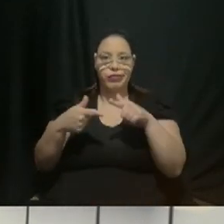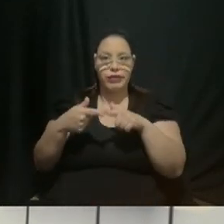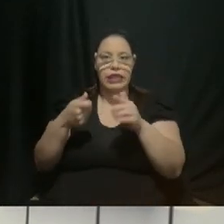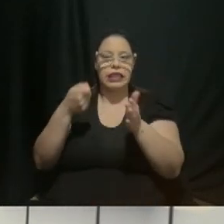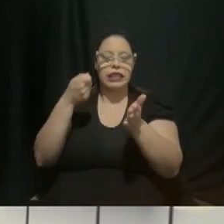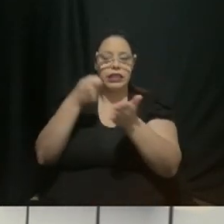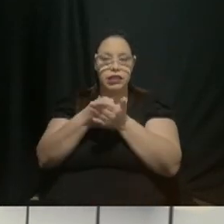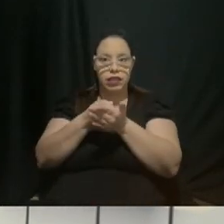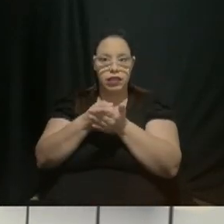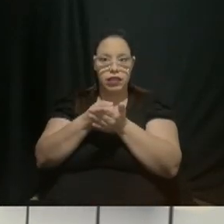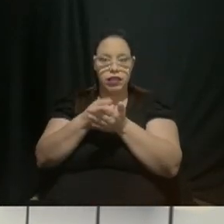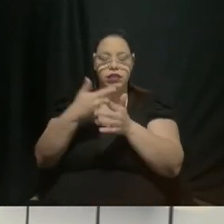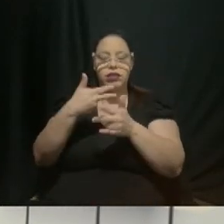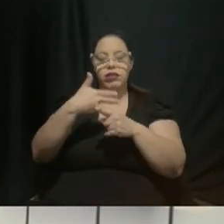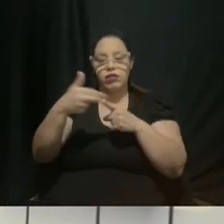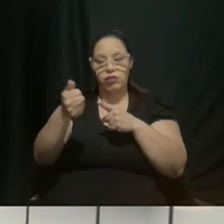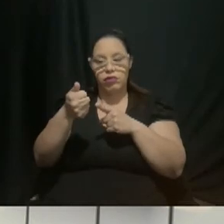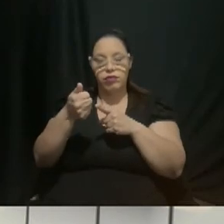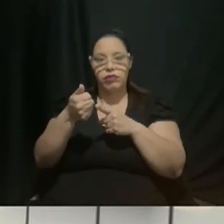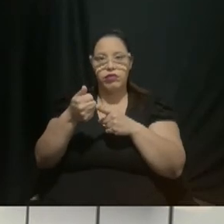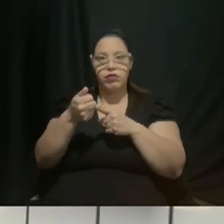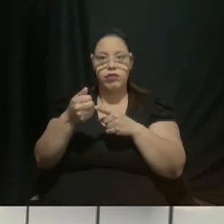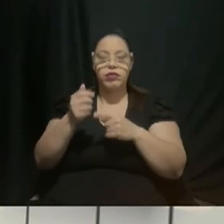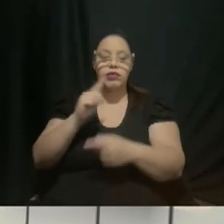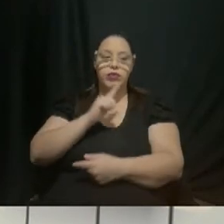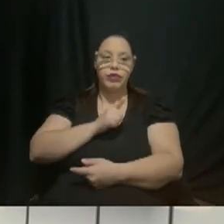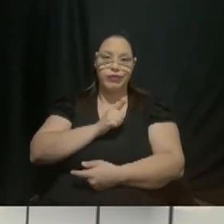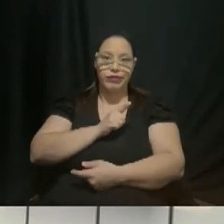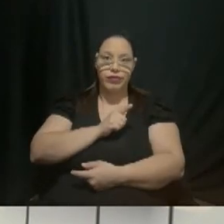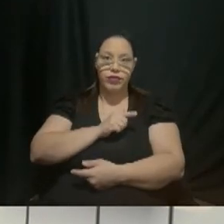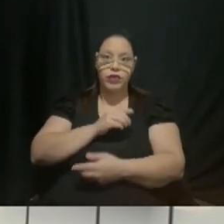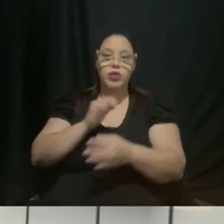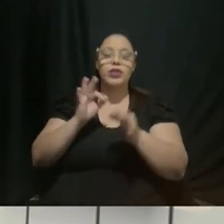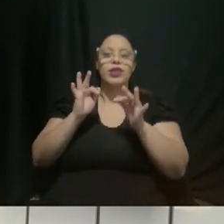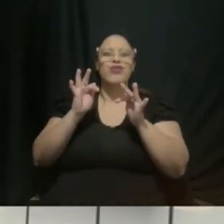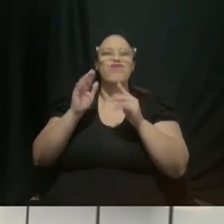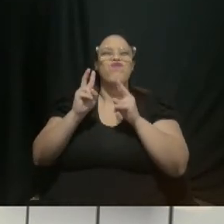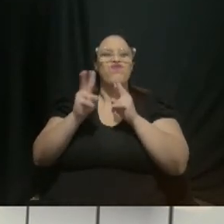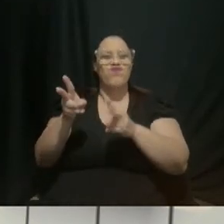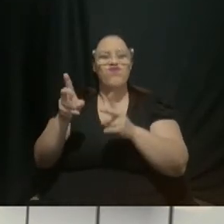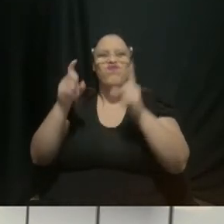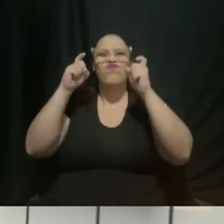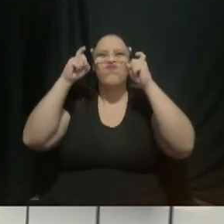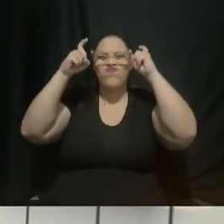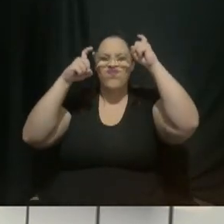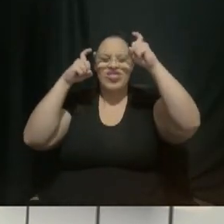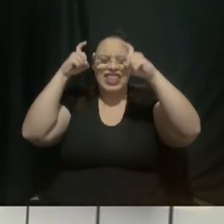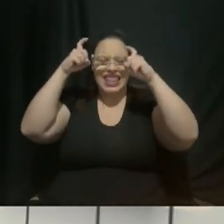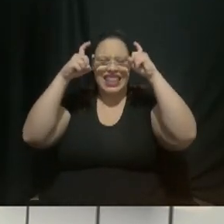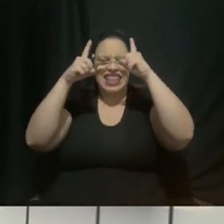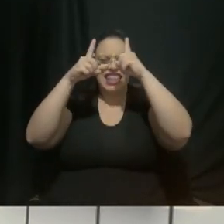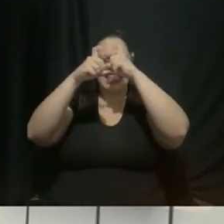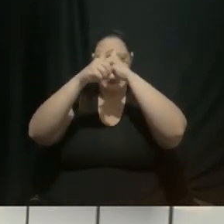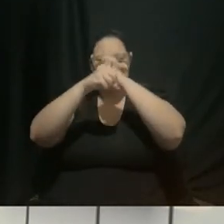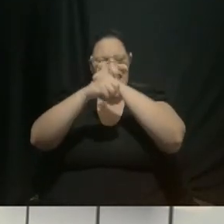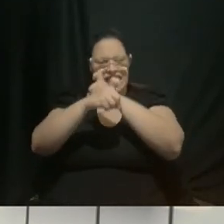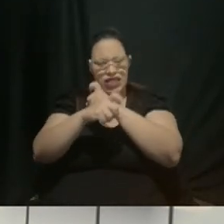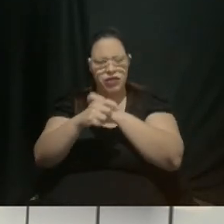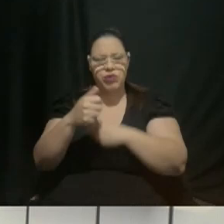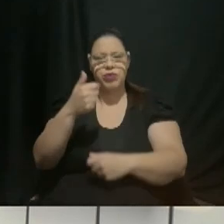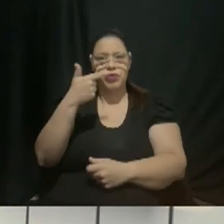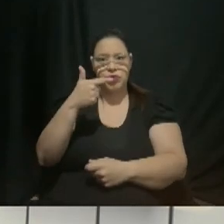uma. Situação do Guarani segue preocupante, complicadíssima, apenas 2 vitórias